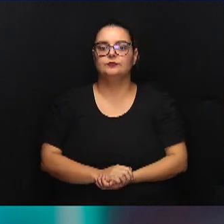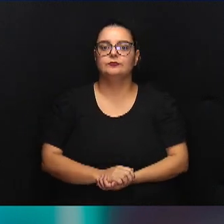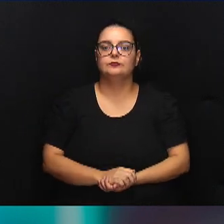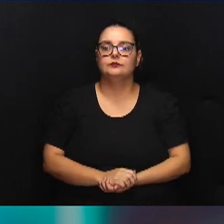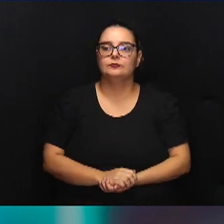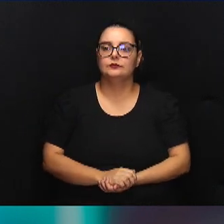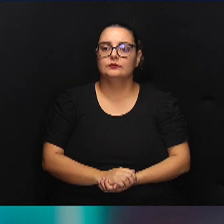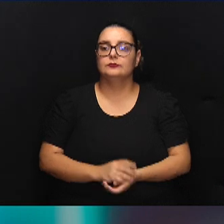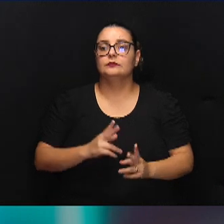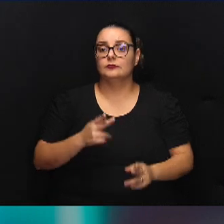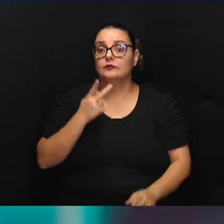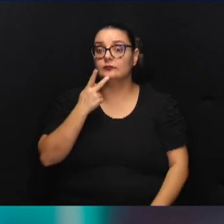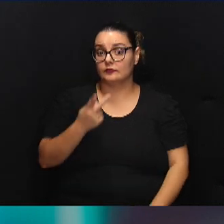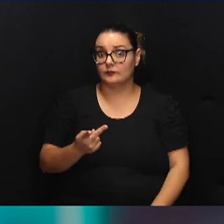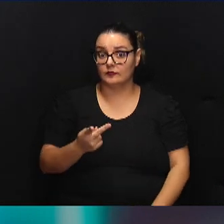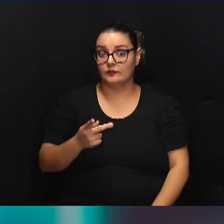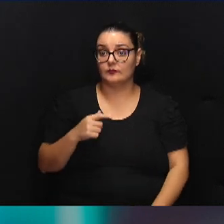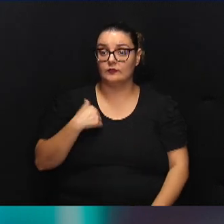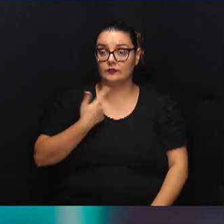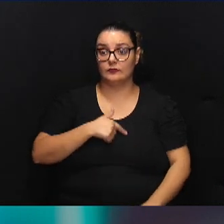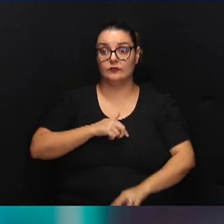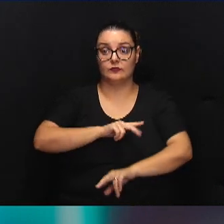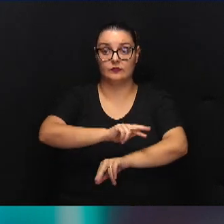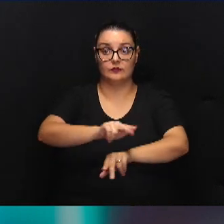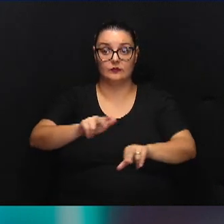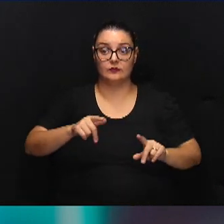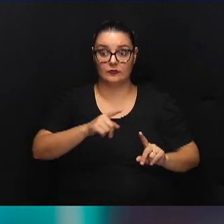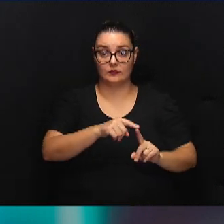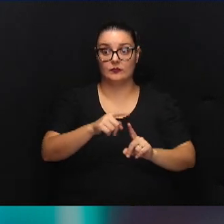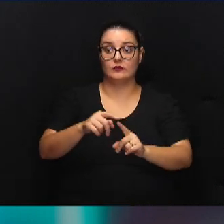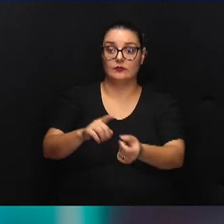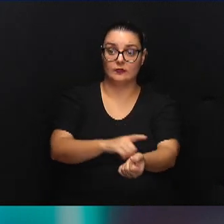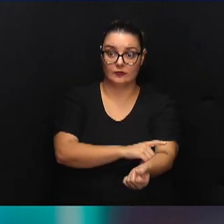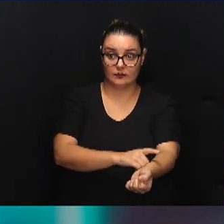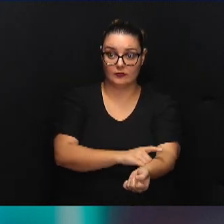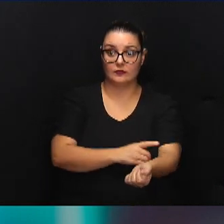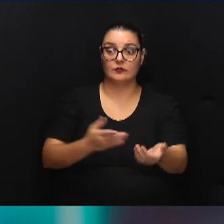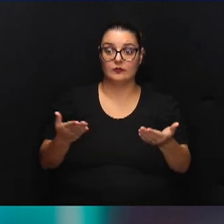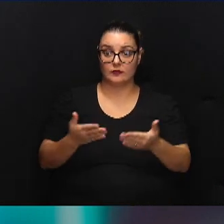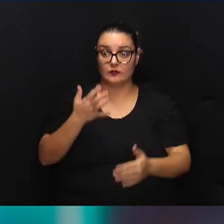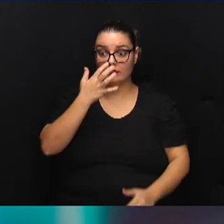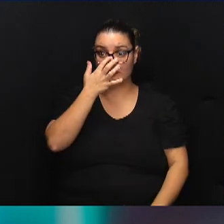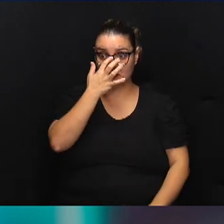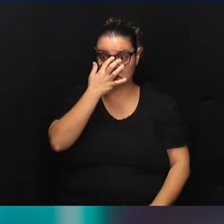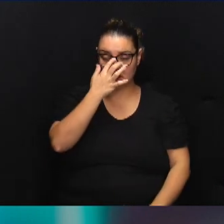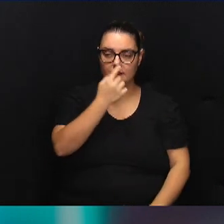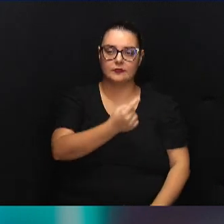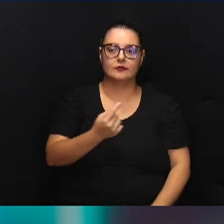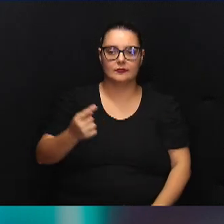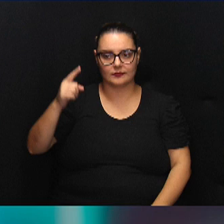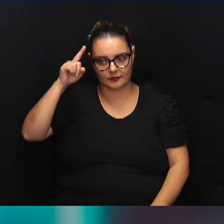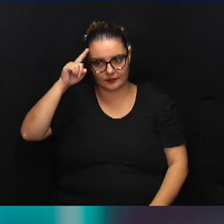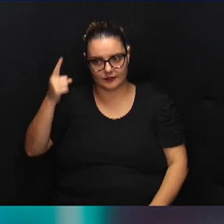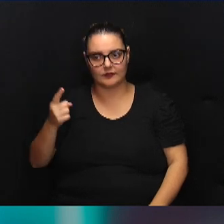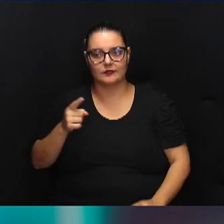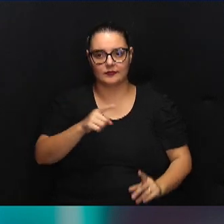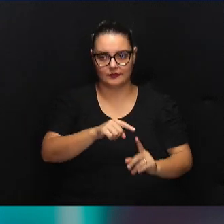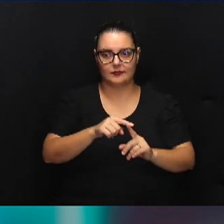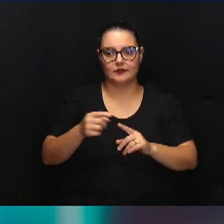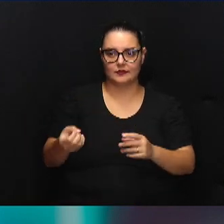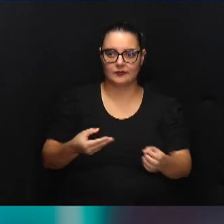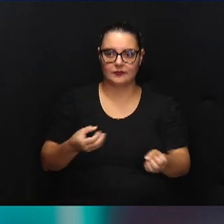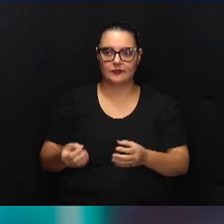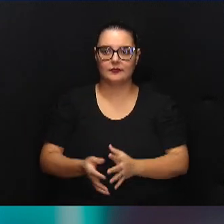E como eu falei, a gente tem diversos tipos de diabetes atualmente, né? Cada dia vai surgindo tipos novos,